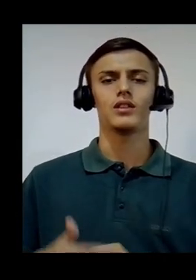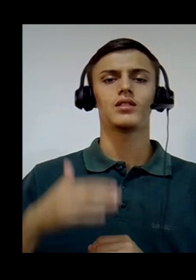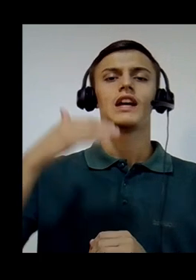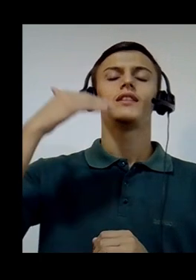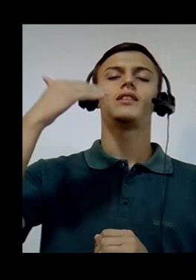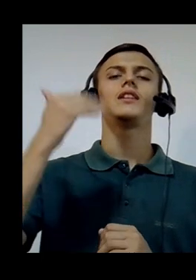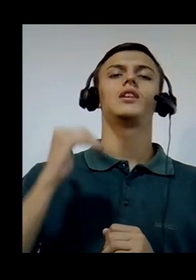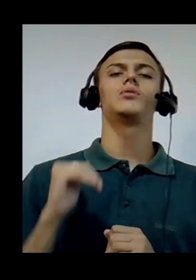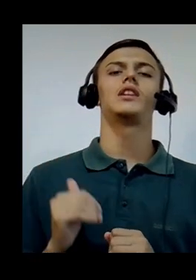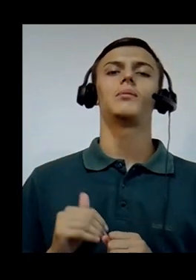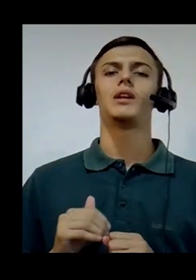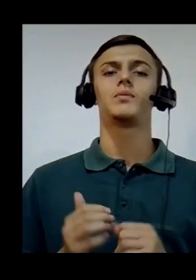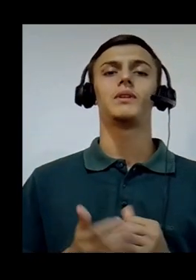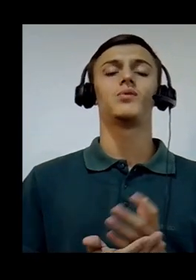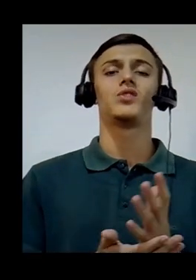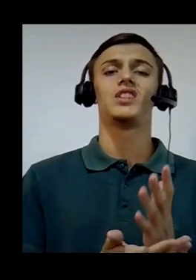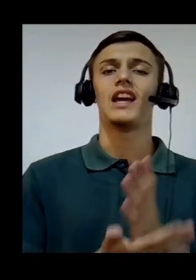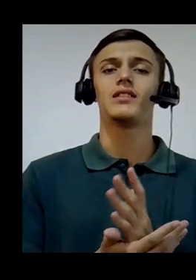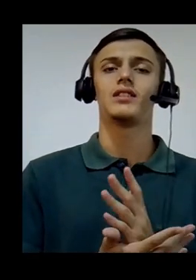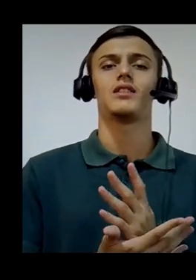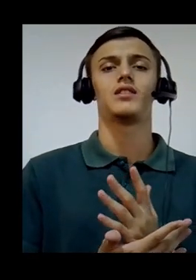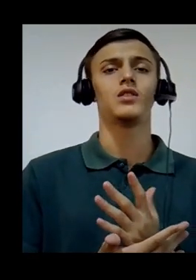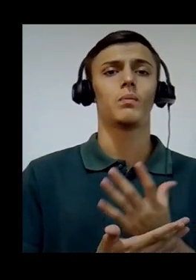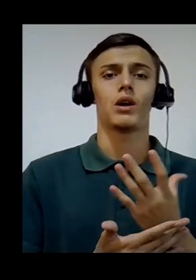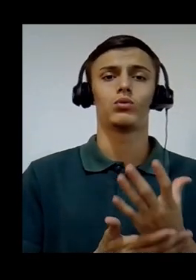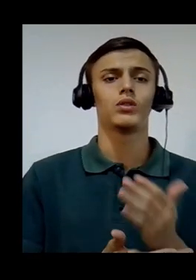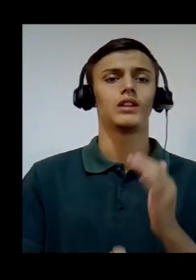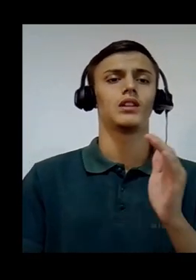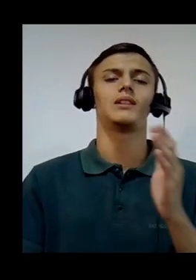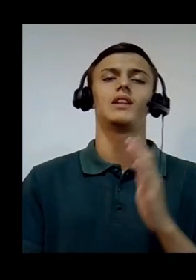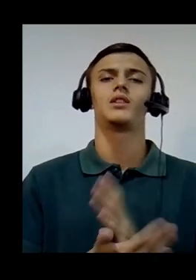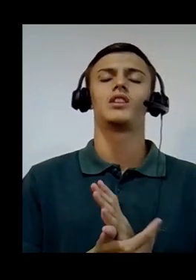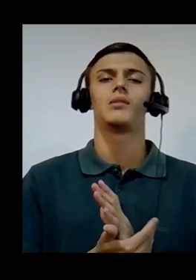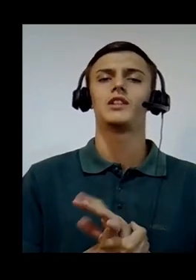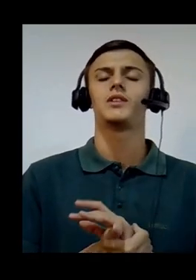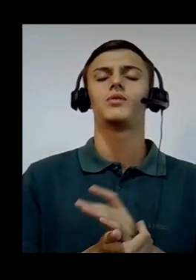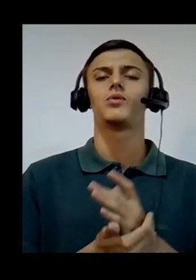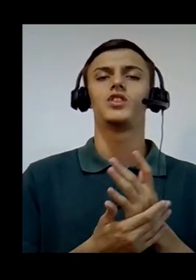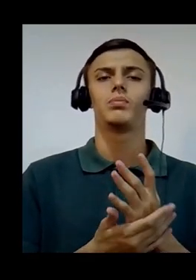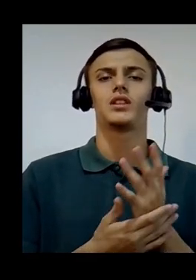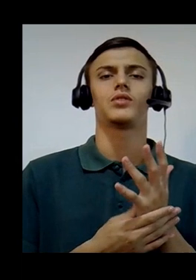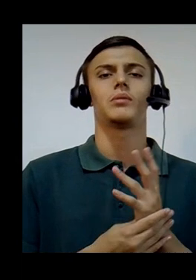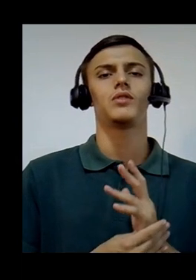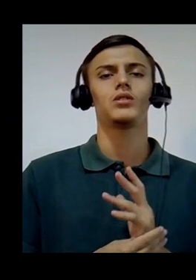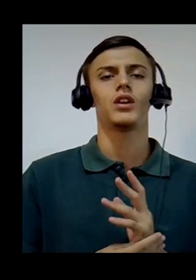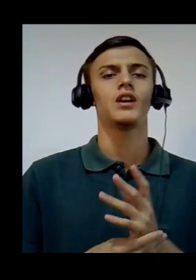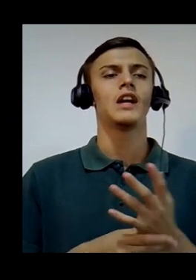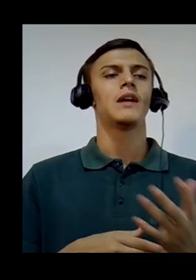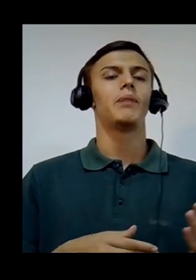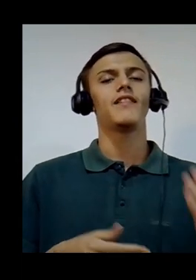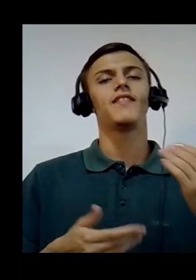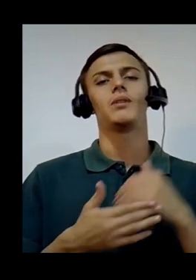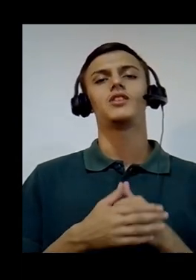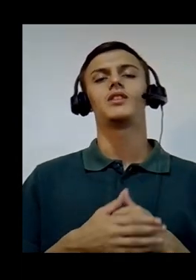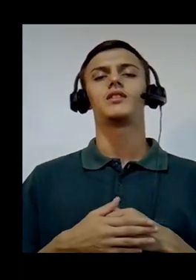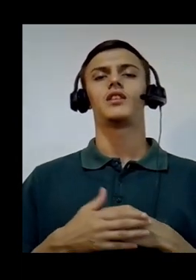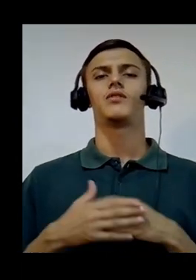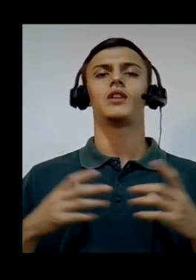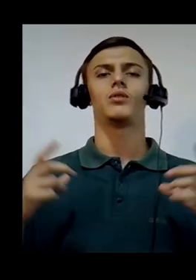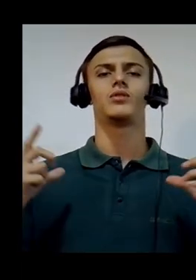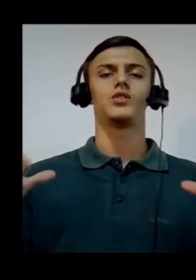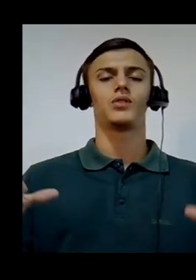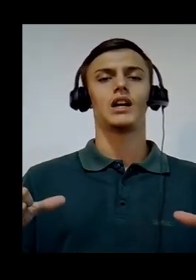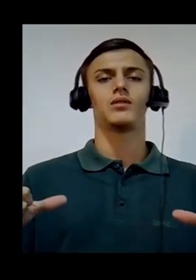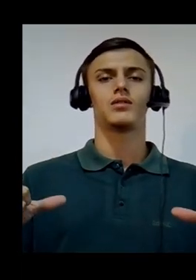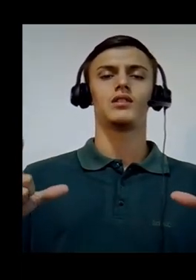essas anotações. Tem que ter um treinamento específico de NR35 para altura e também tem que ter um treinamento específico de plataforma elevatória. Previamente tem que